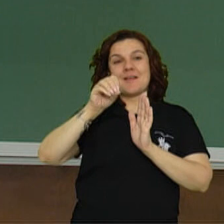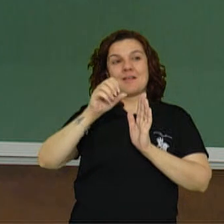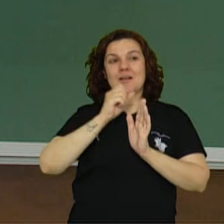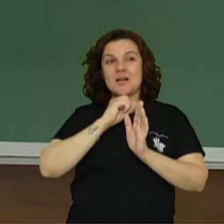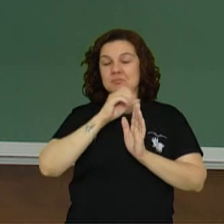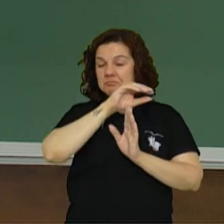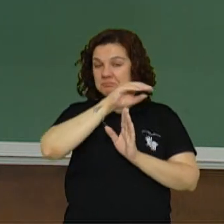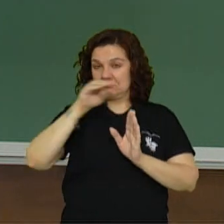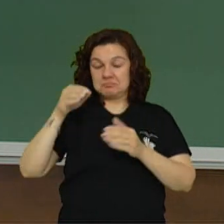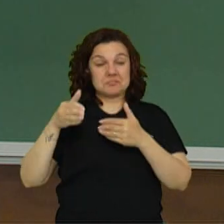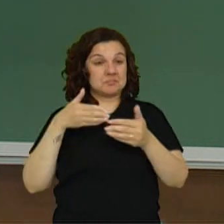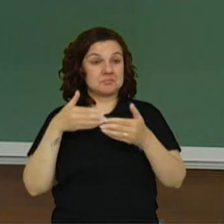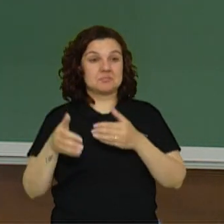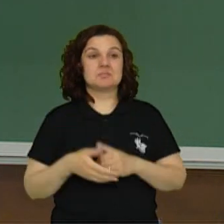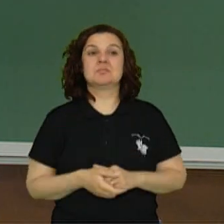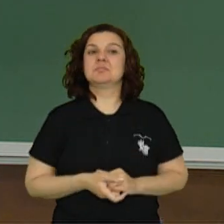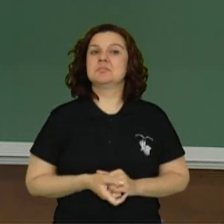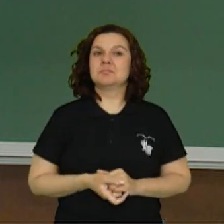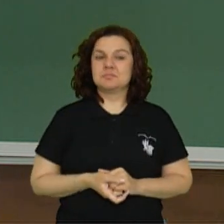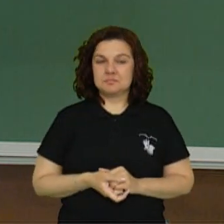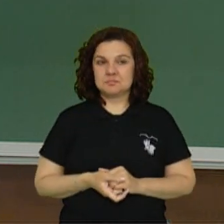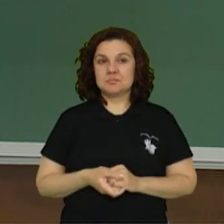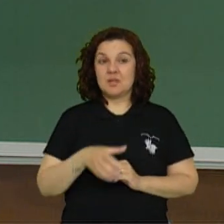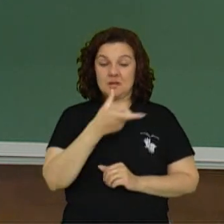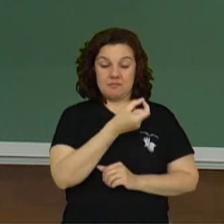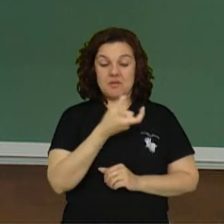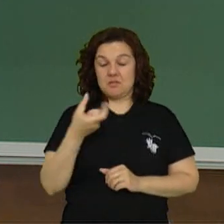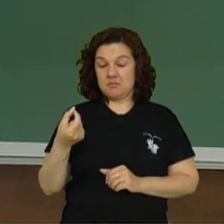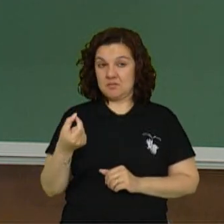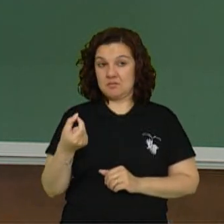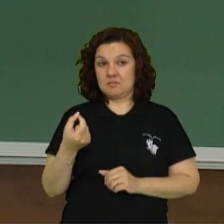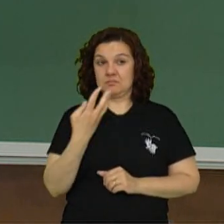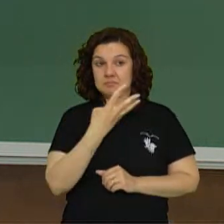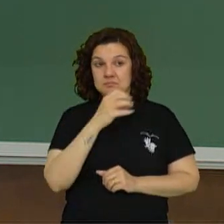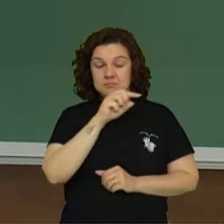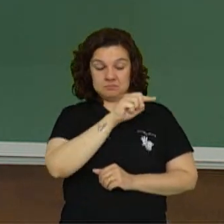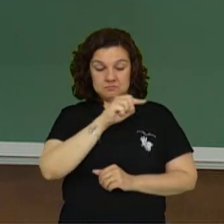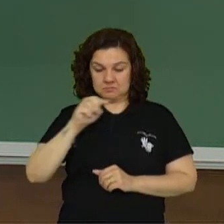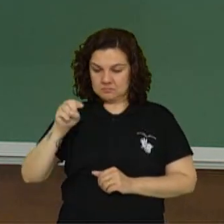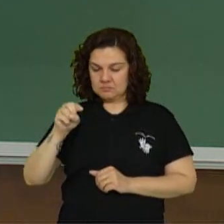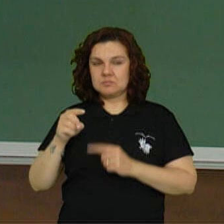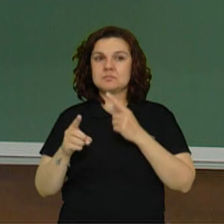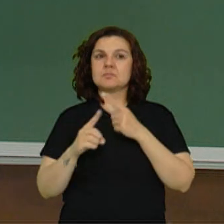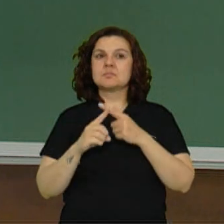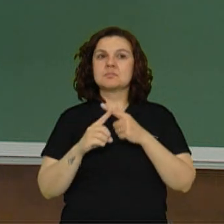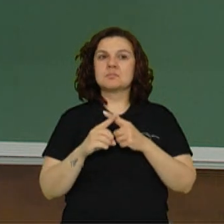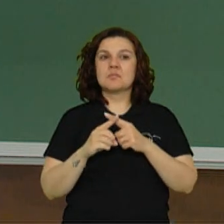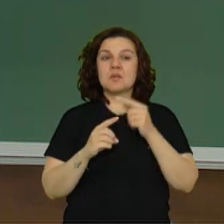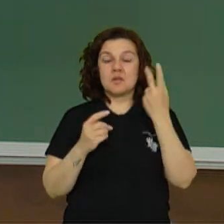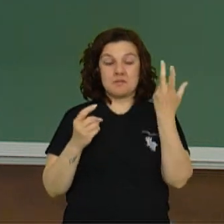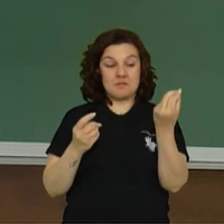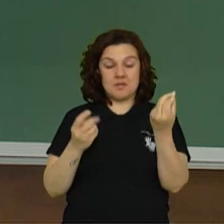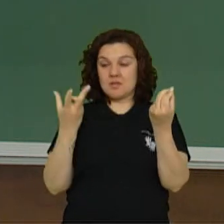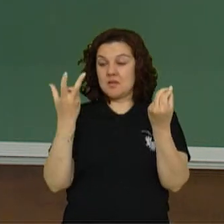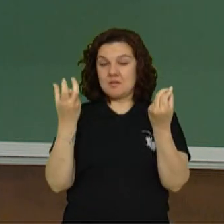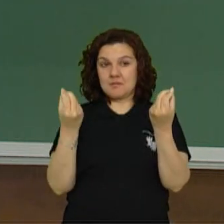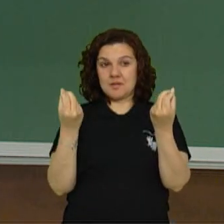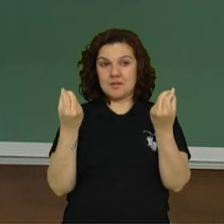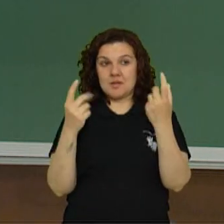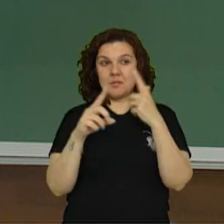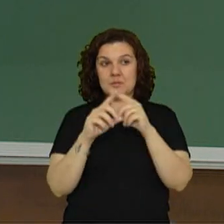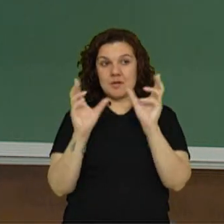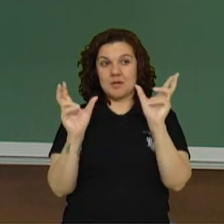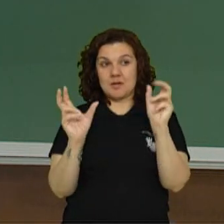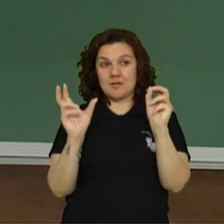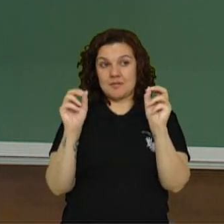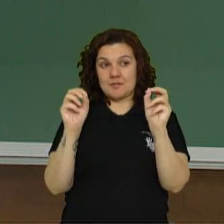na horizontal, tanto faz. 20 com 20, 40. Por que eu coloquei 20 de cada lado? Porque lembra-se, o